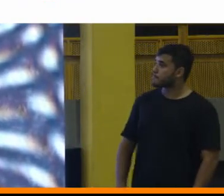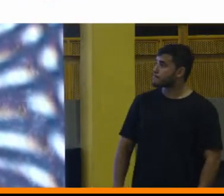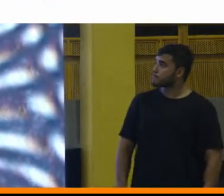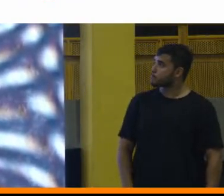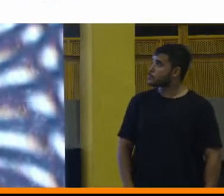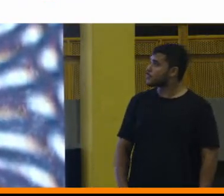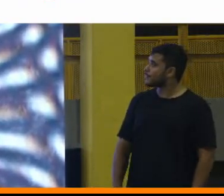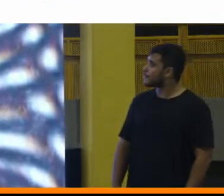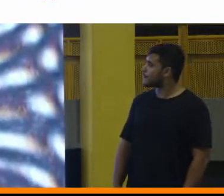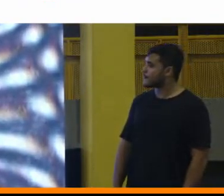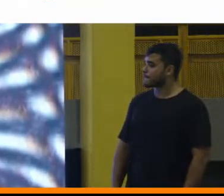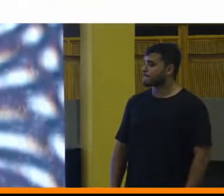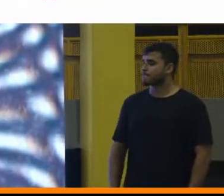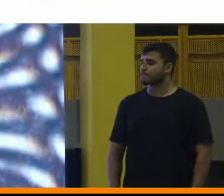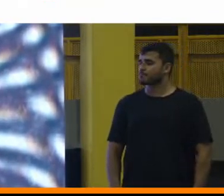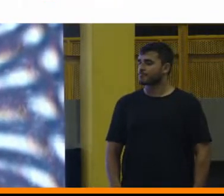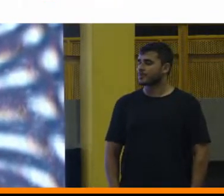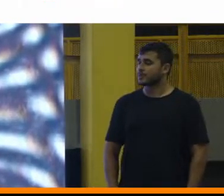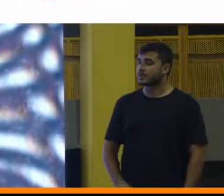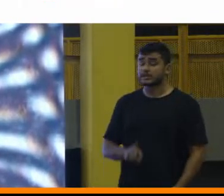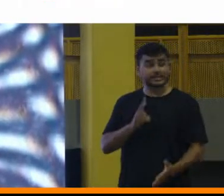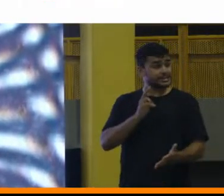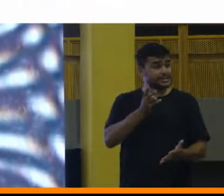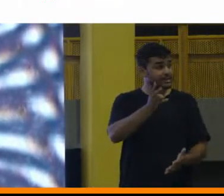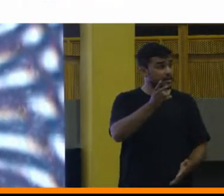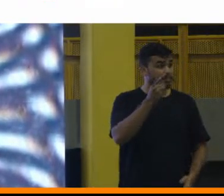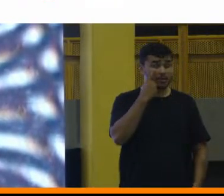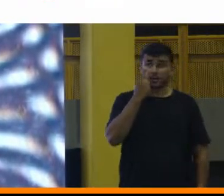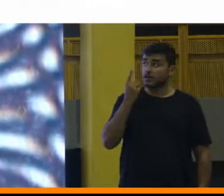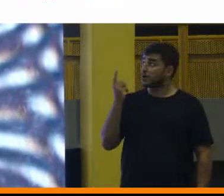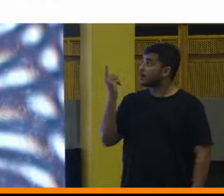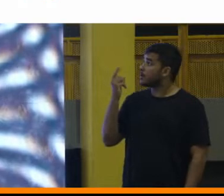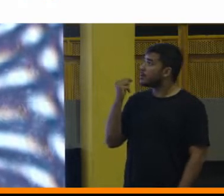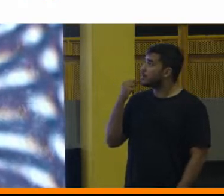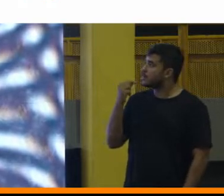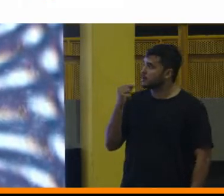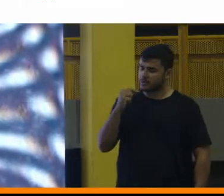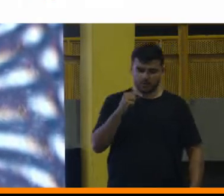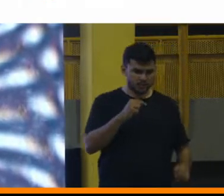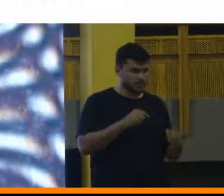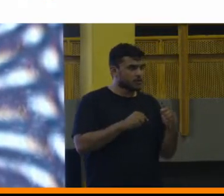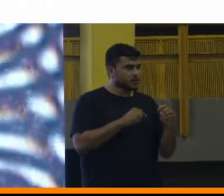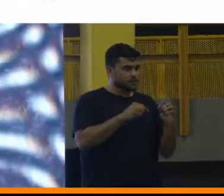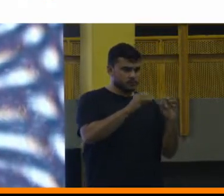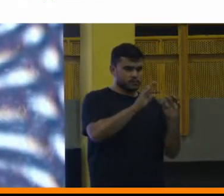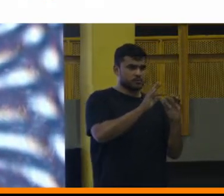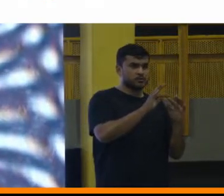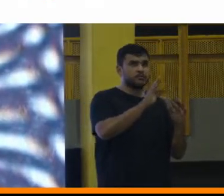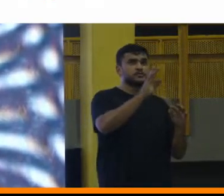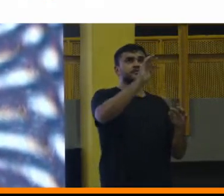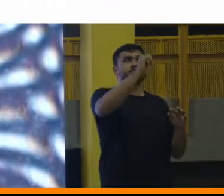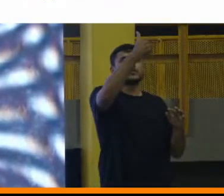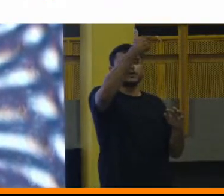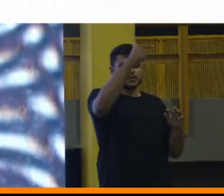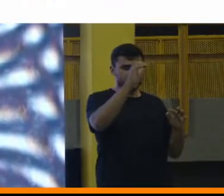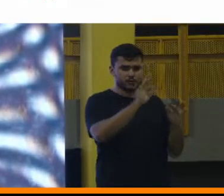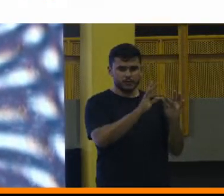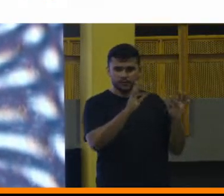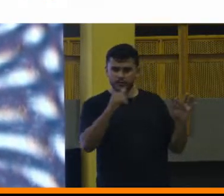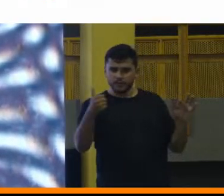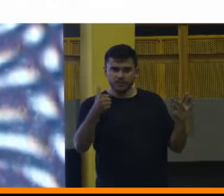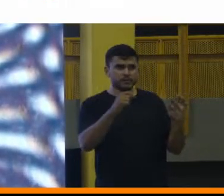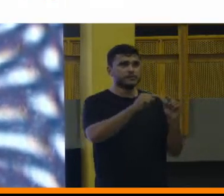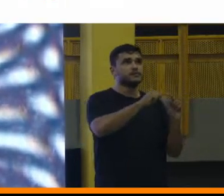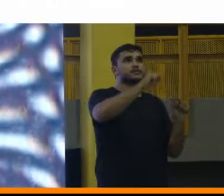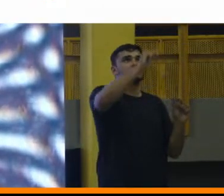aceleração sempre terá o mesmo sentido do vetor força resultante. Então, quando você